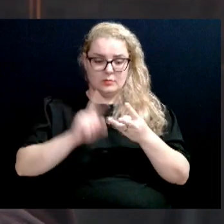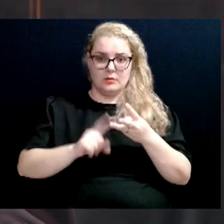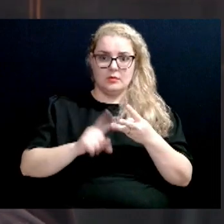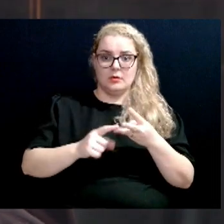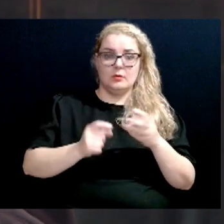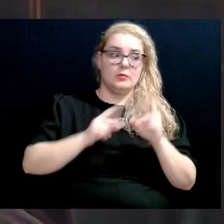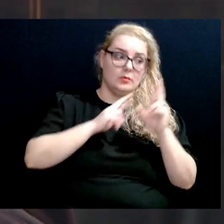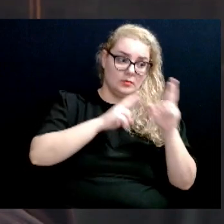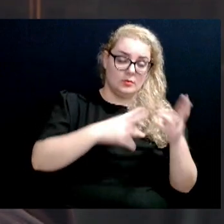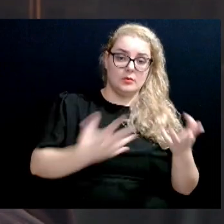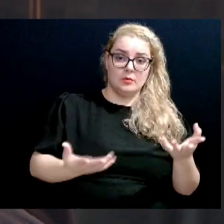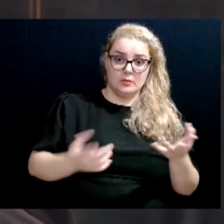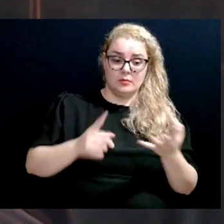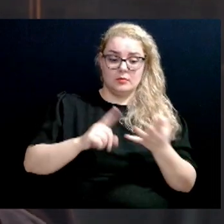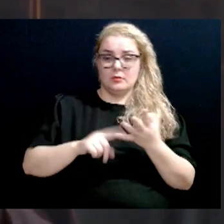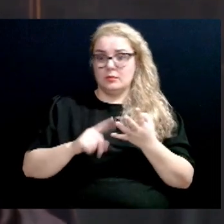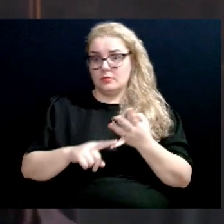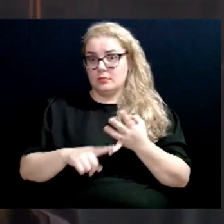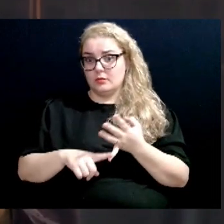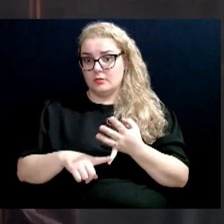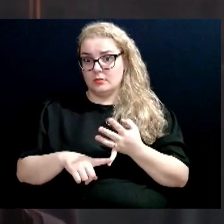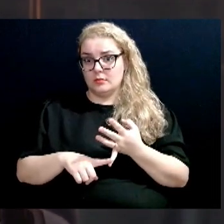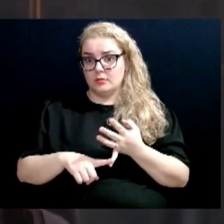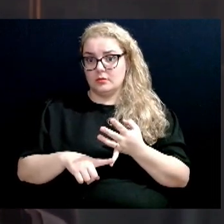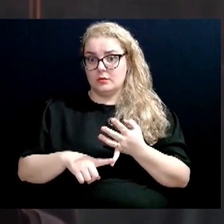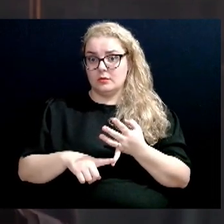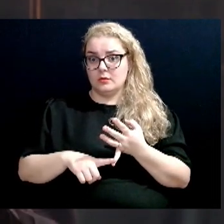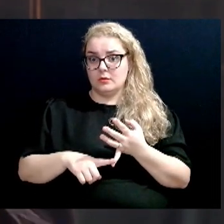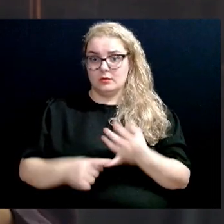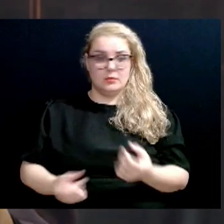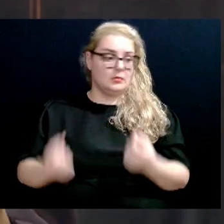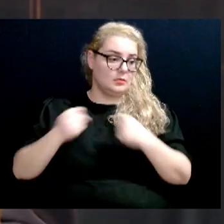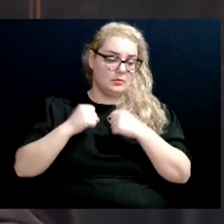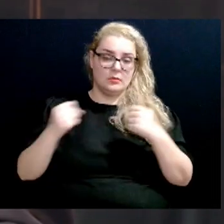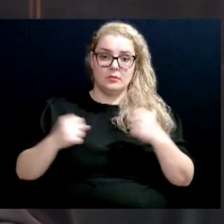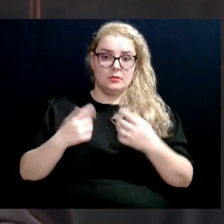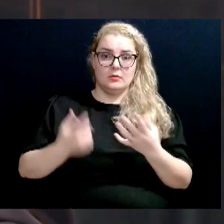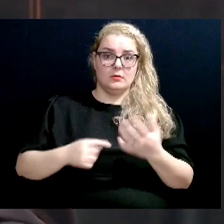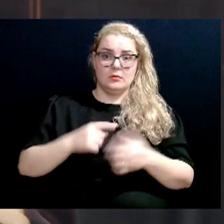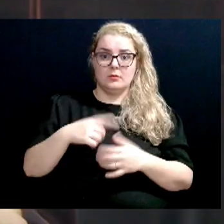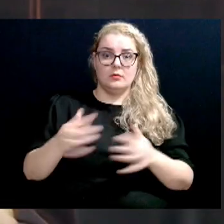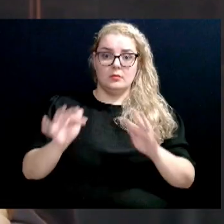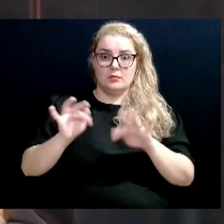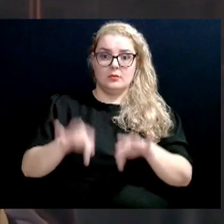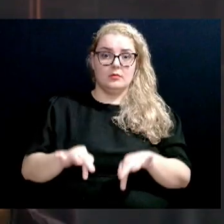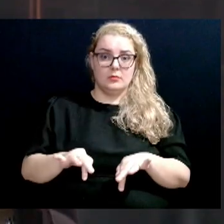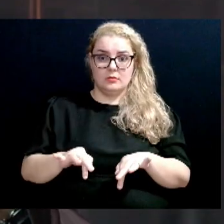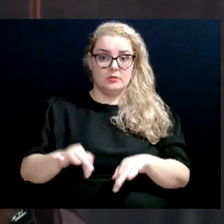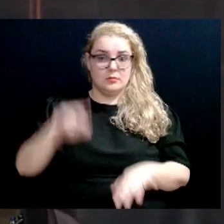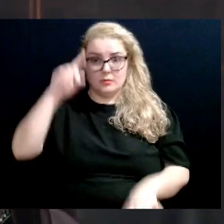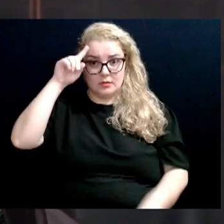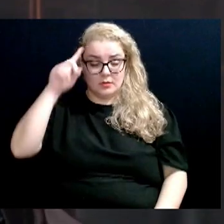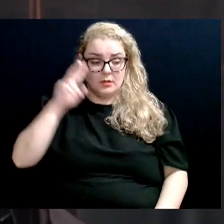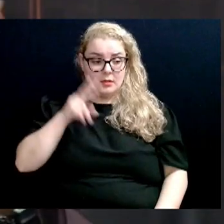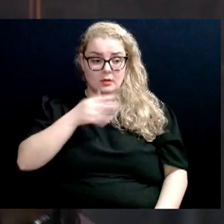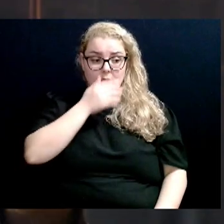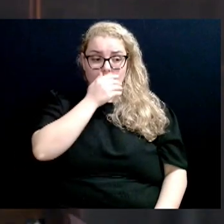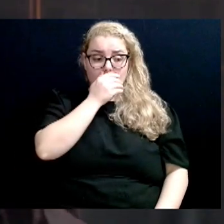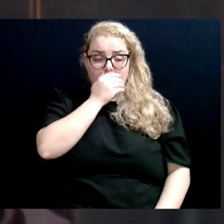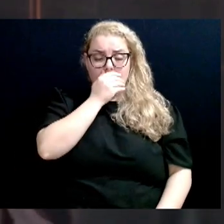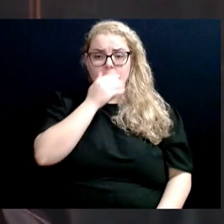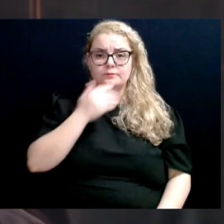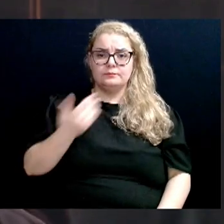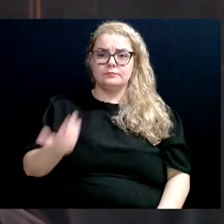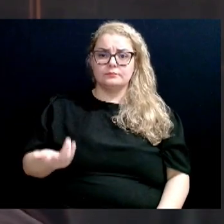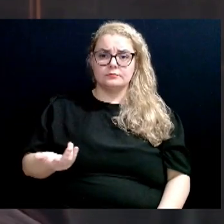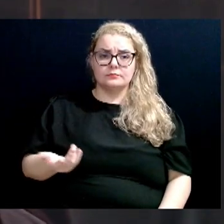o outro para malhar, e no fim das contas a gente olha e fala assim, como está o seu